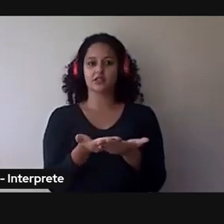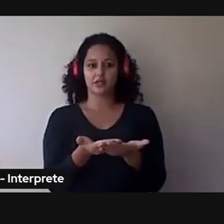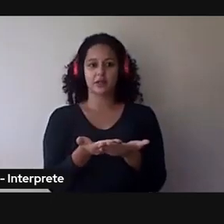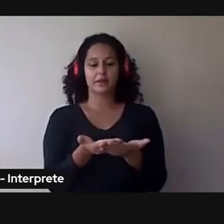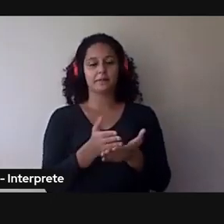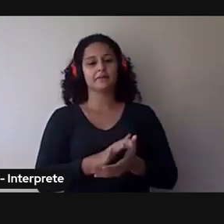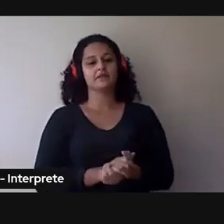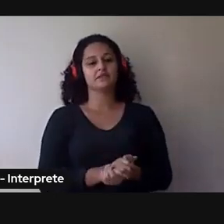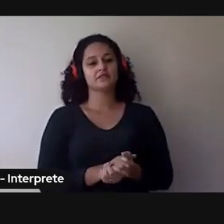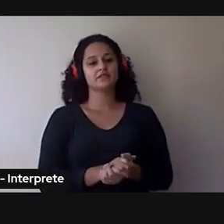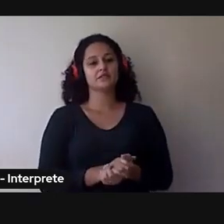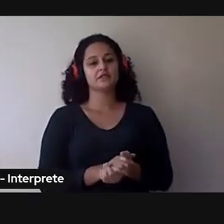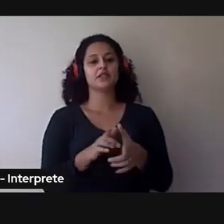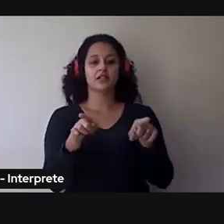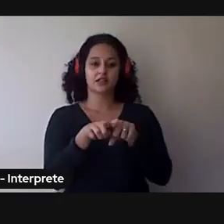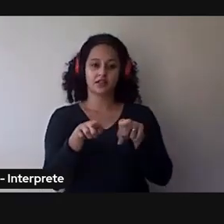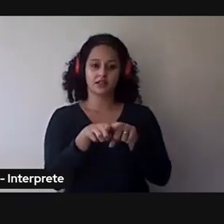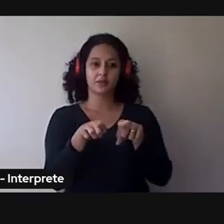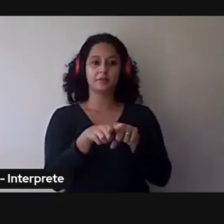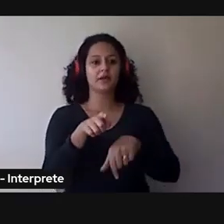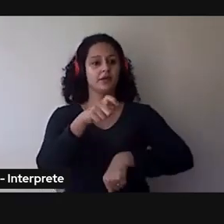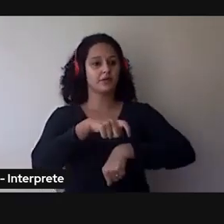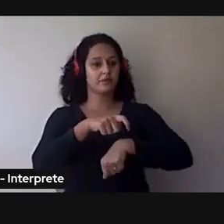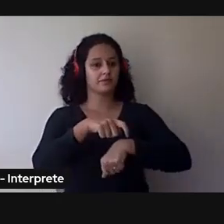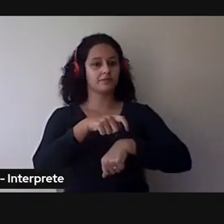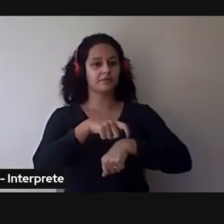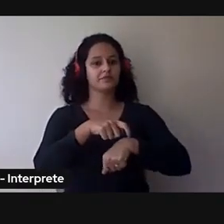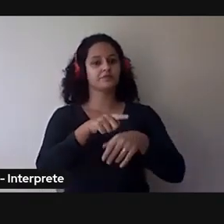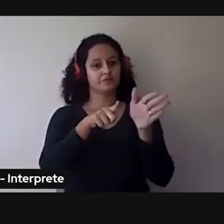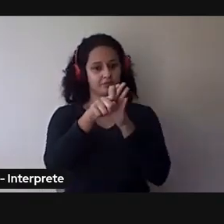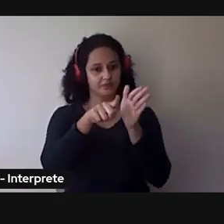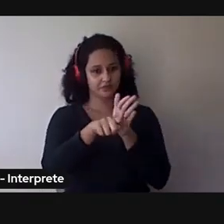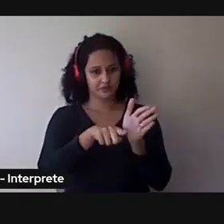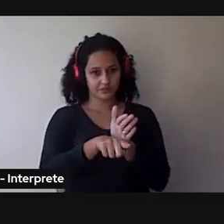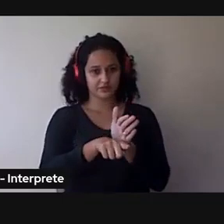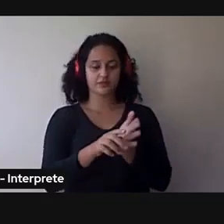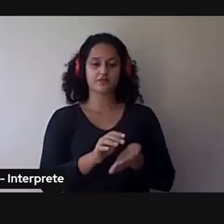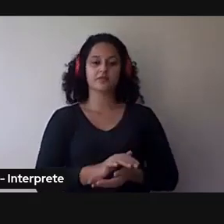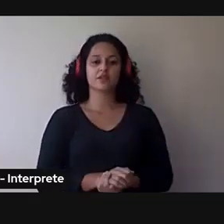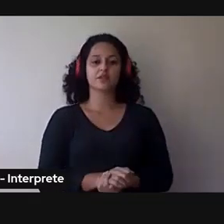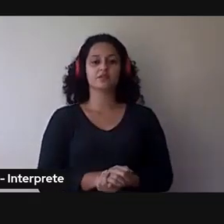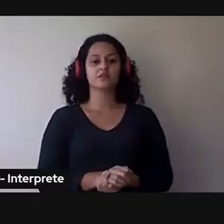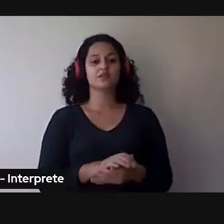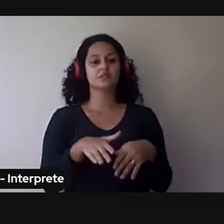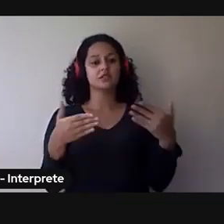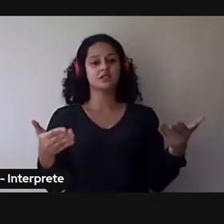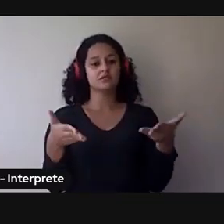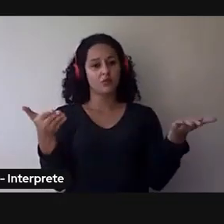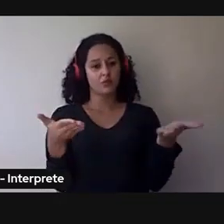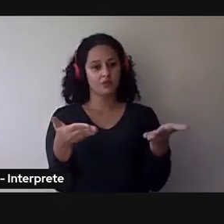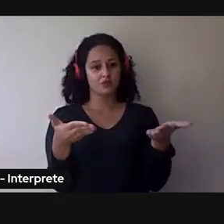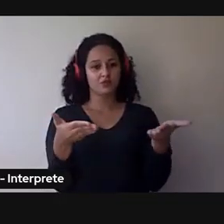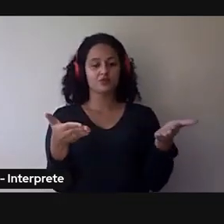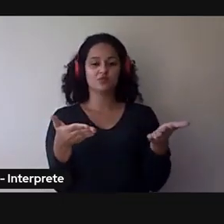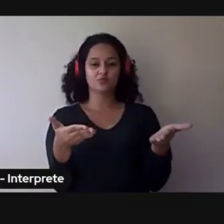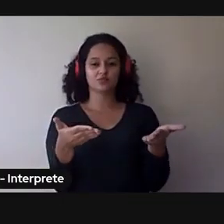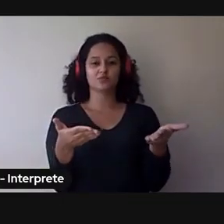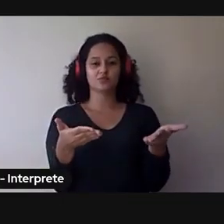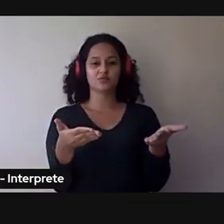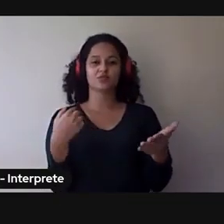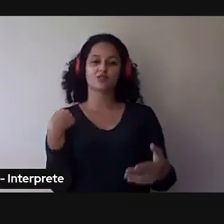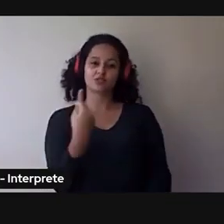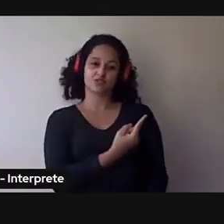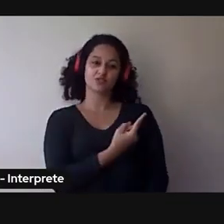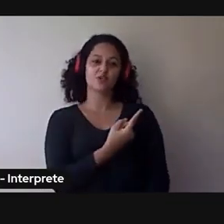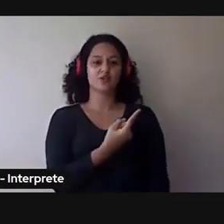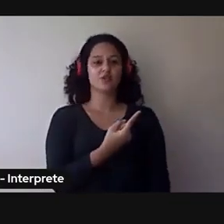e dando tempo também ao longo da arguição, tá bom? Então, hoje somos cientistas, né? Então, hoje